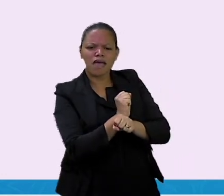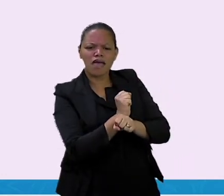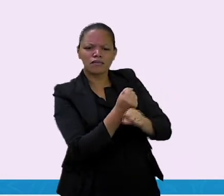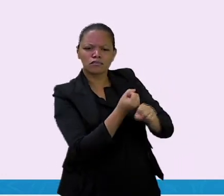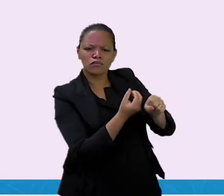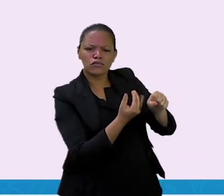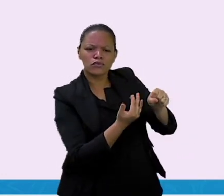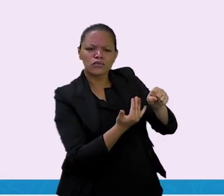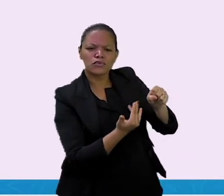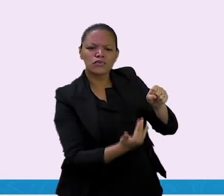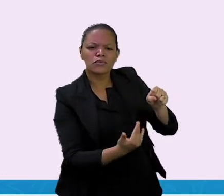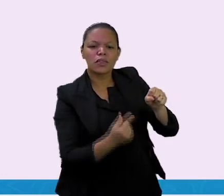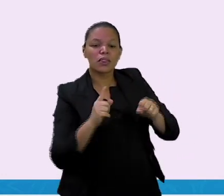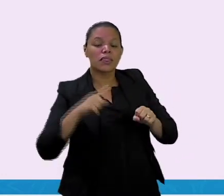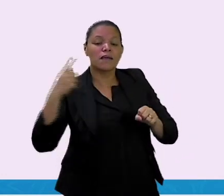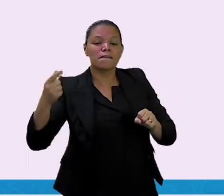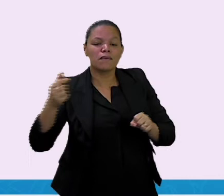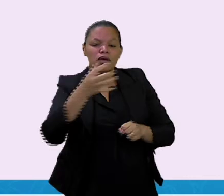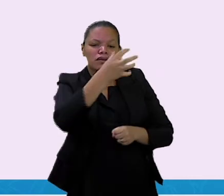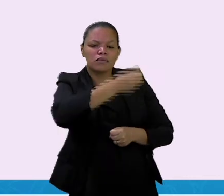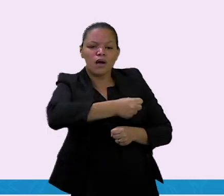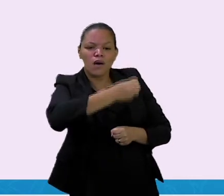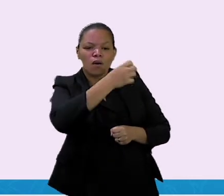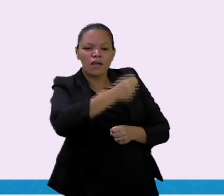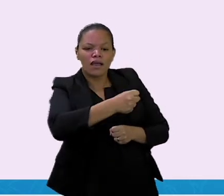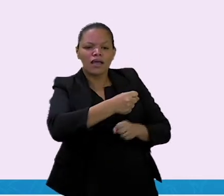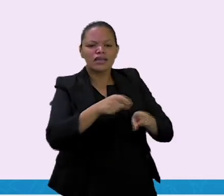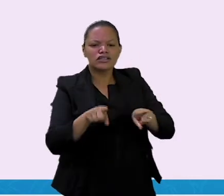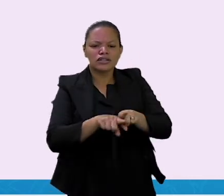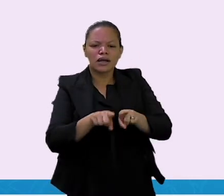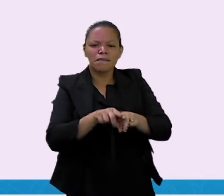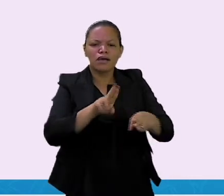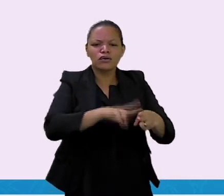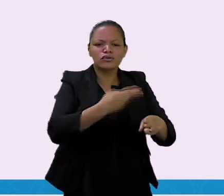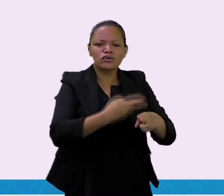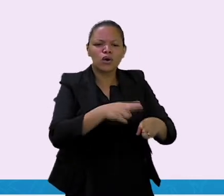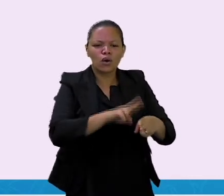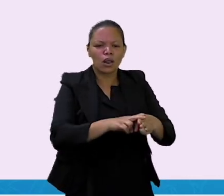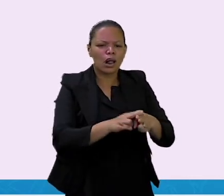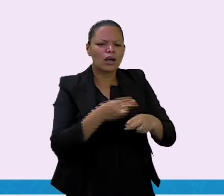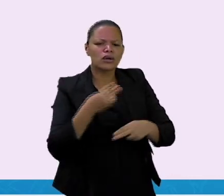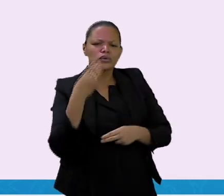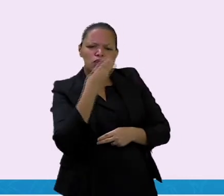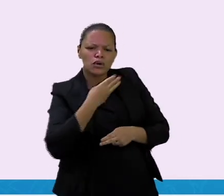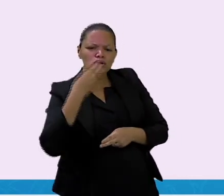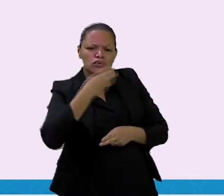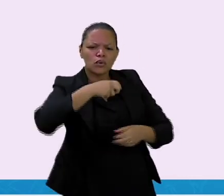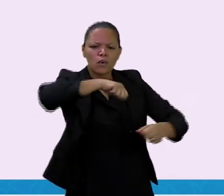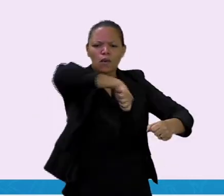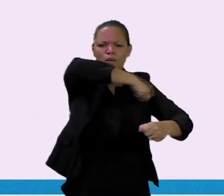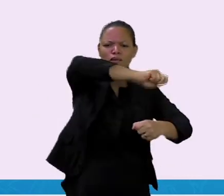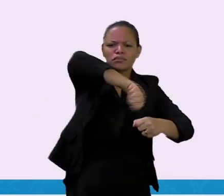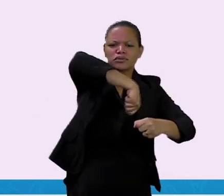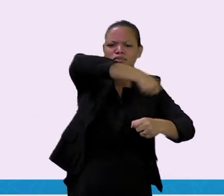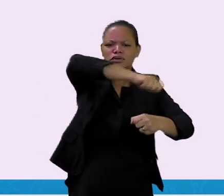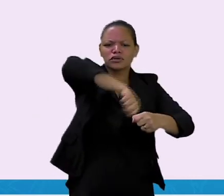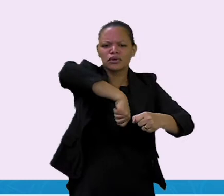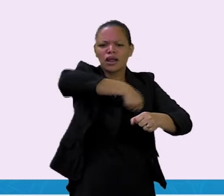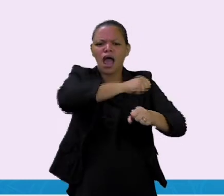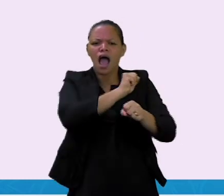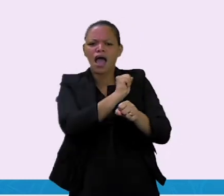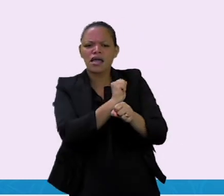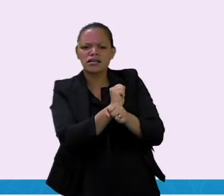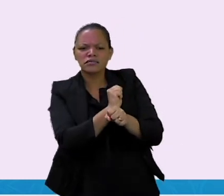calda. Nós temos aqui ainda, para fazer essa cobertura, foi utilizado o quê? Meia colher de sopa